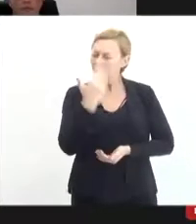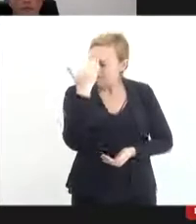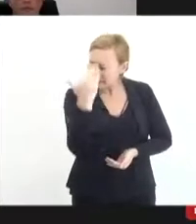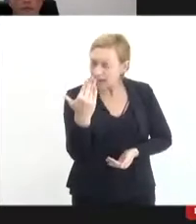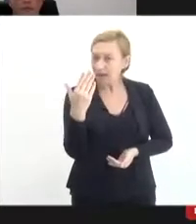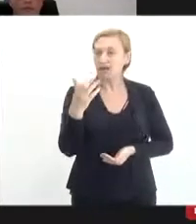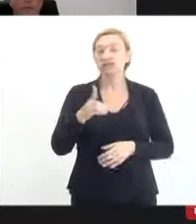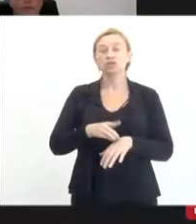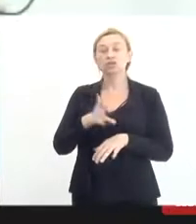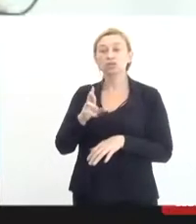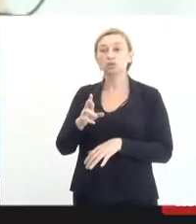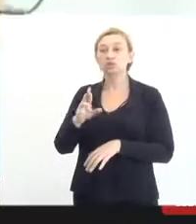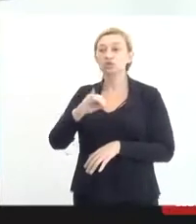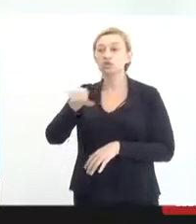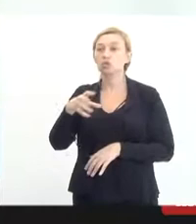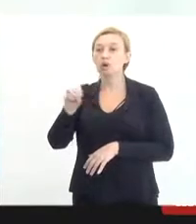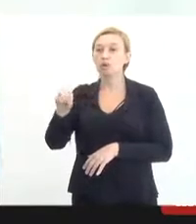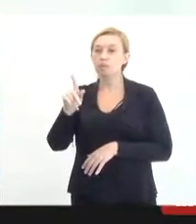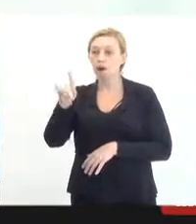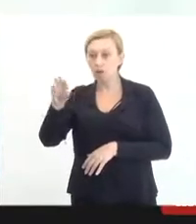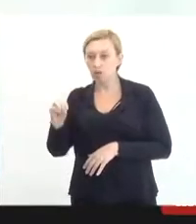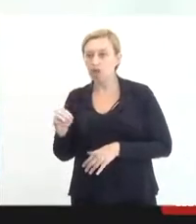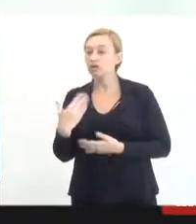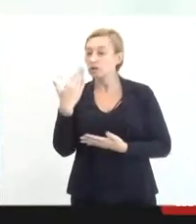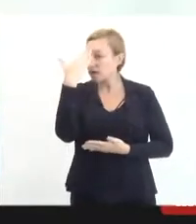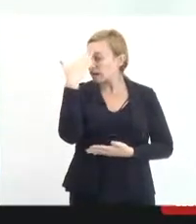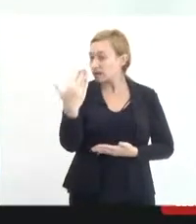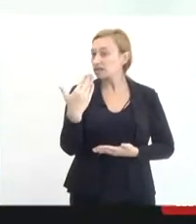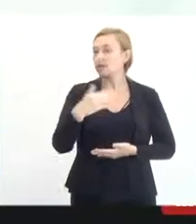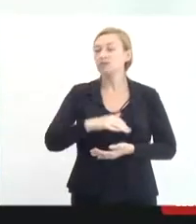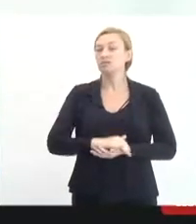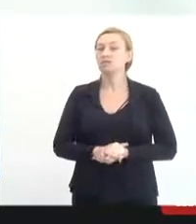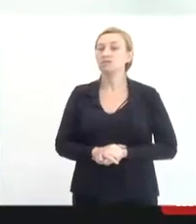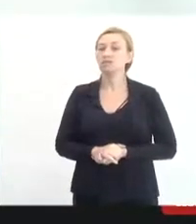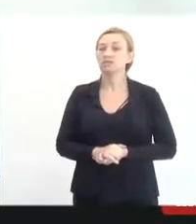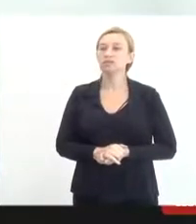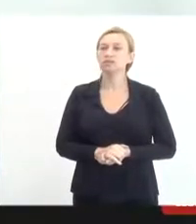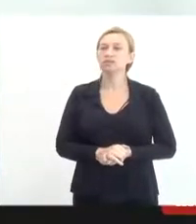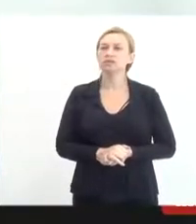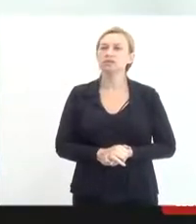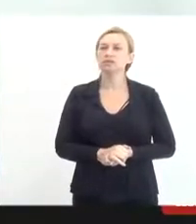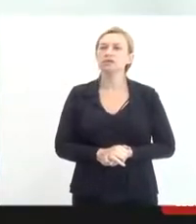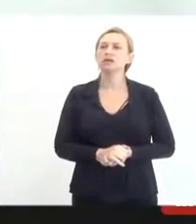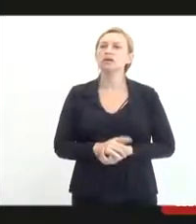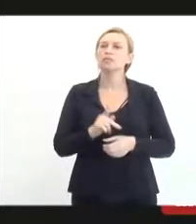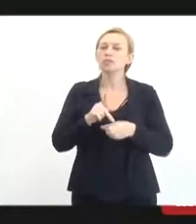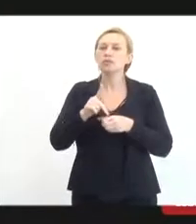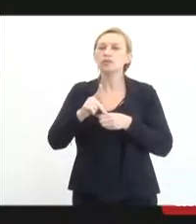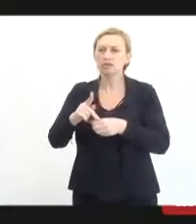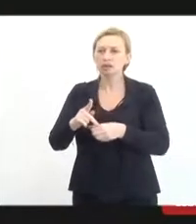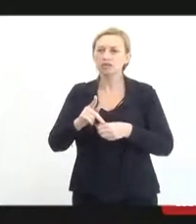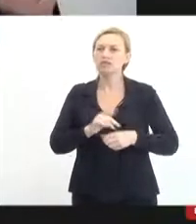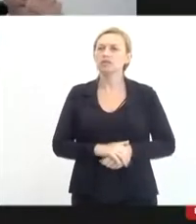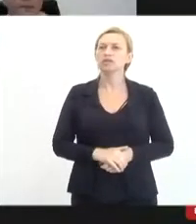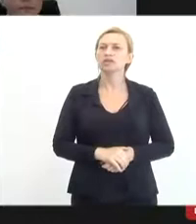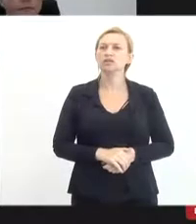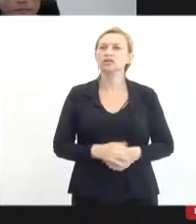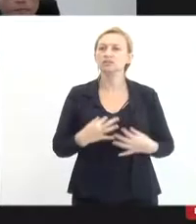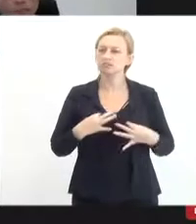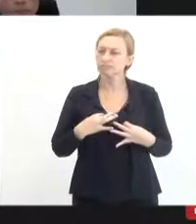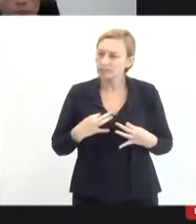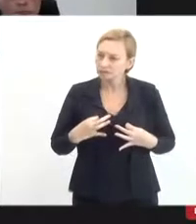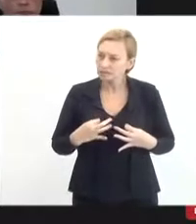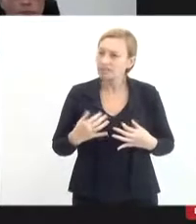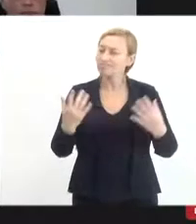Obrigado, doutor João Paulo. Eu agradeço a Procuradoria, a exposição muito